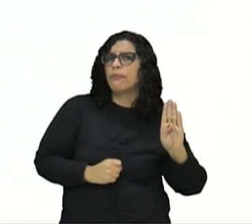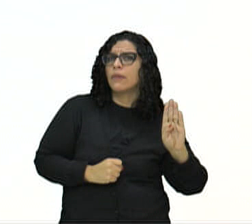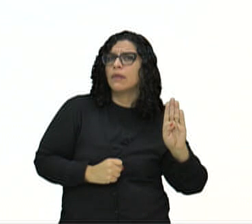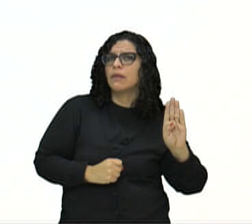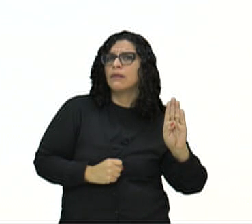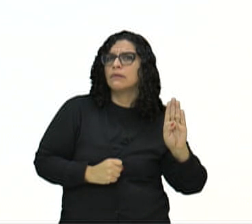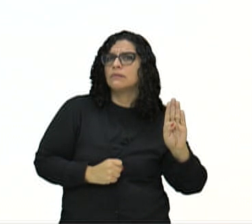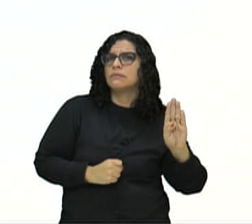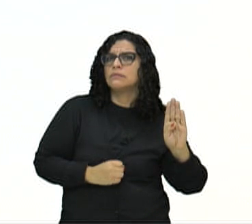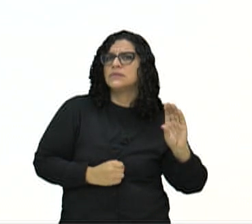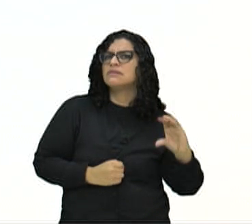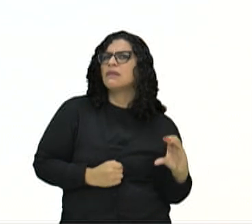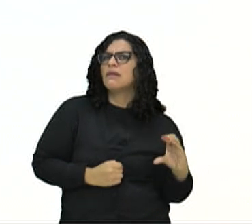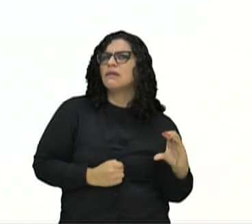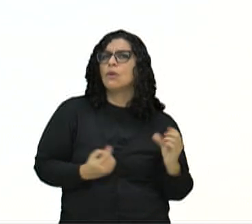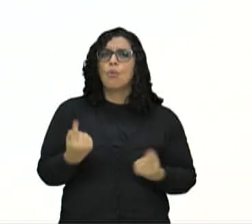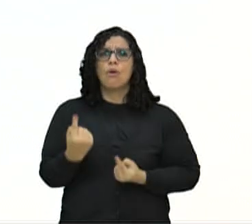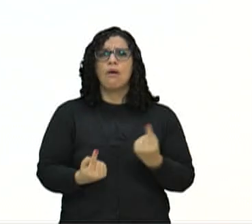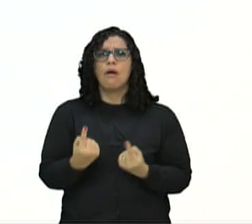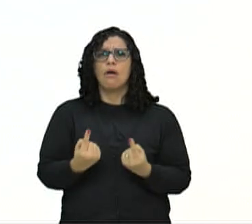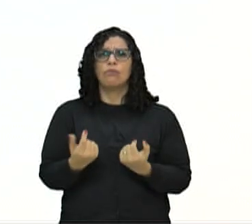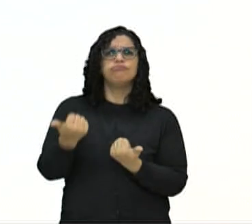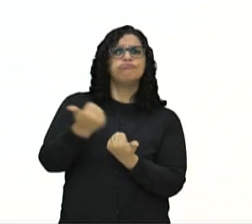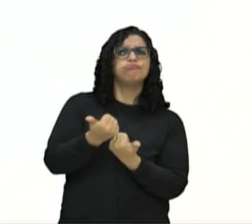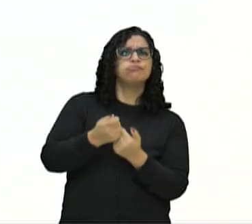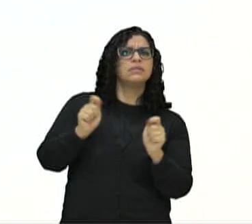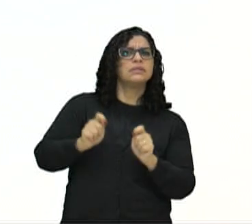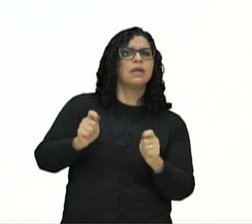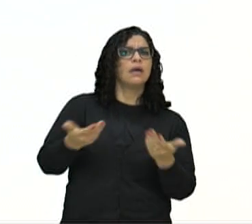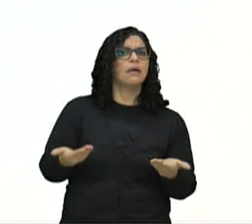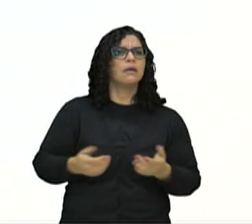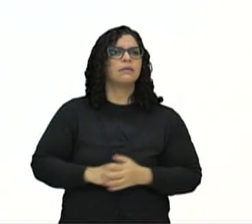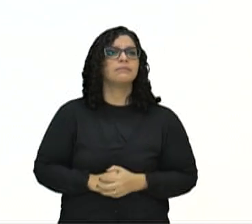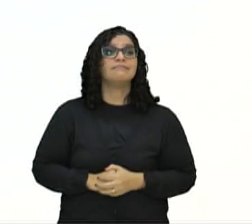triste ou tranquila?